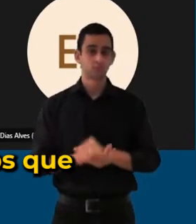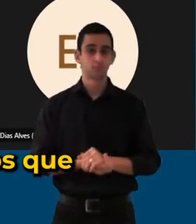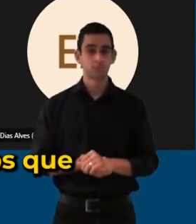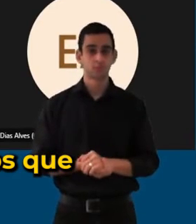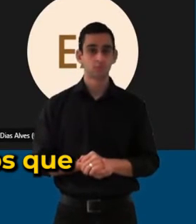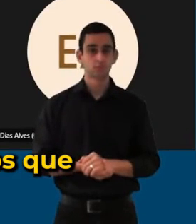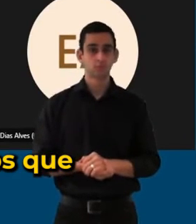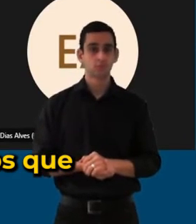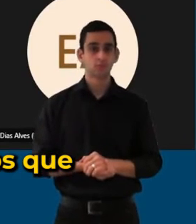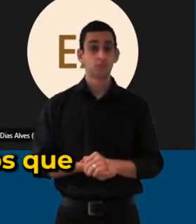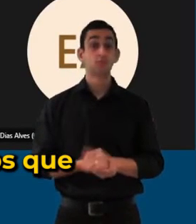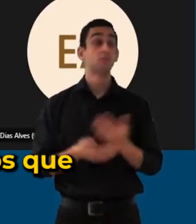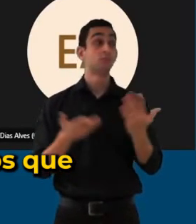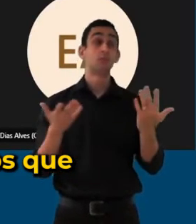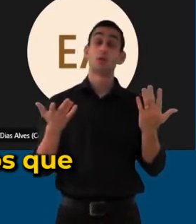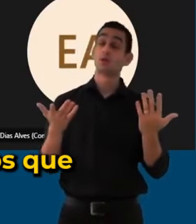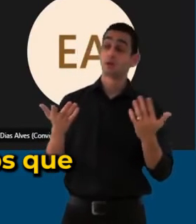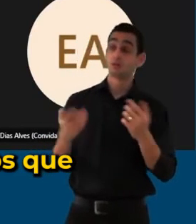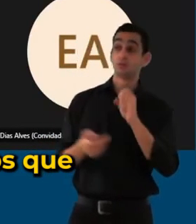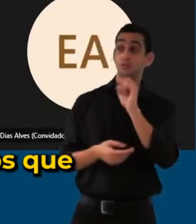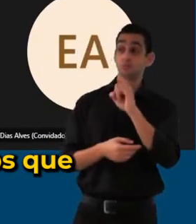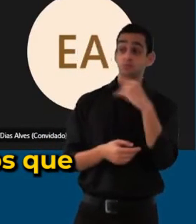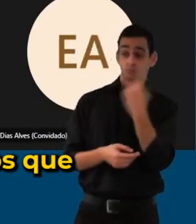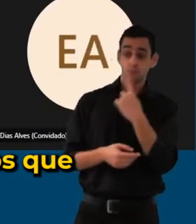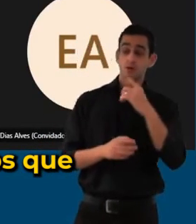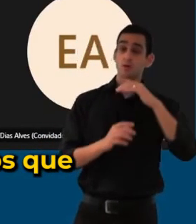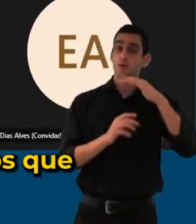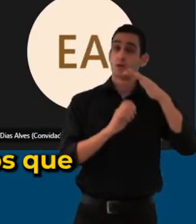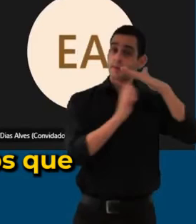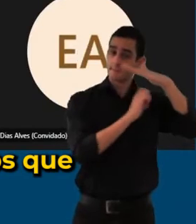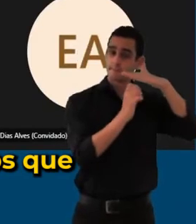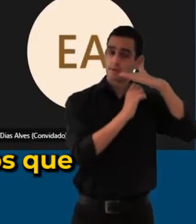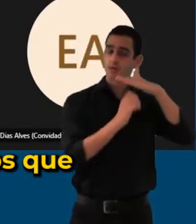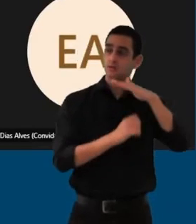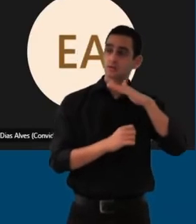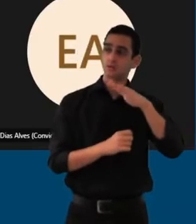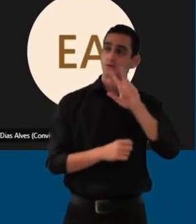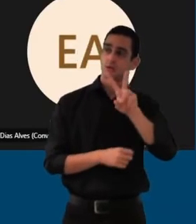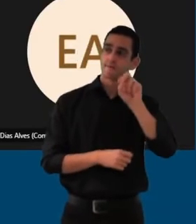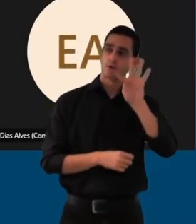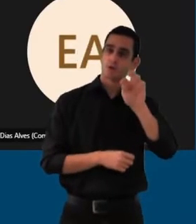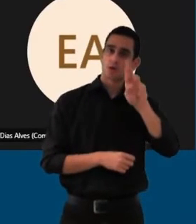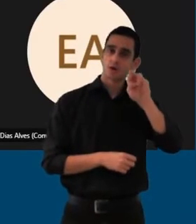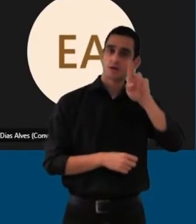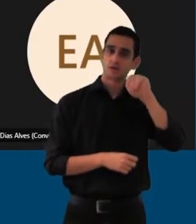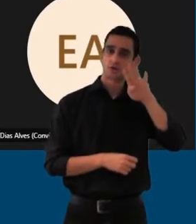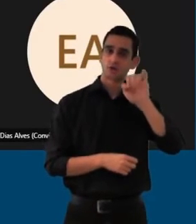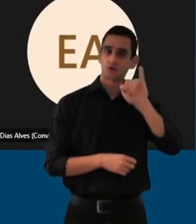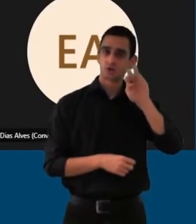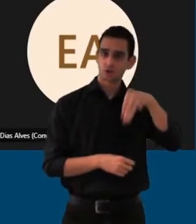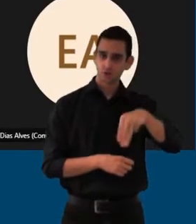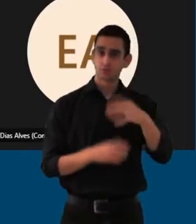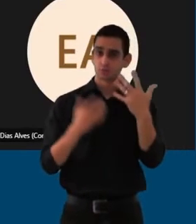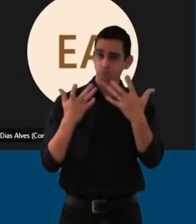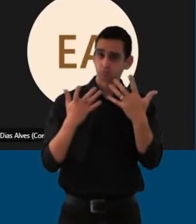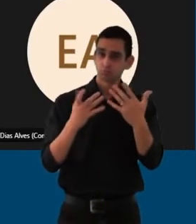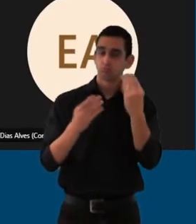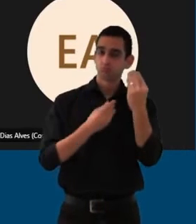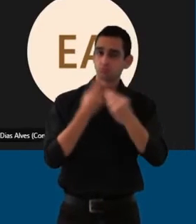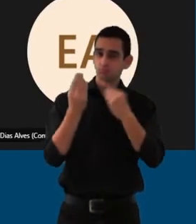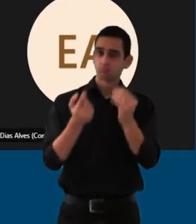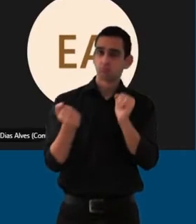Se me permite, a está com a Votorantim, nós temos que apresentar o IBRAM, né? Ah, tá. As informações